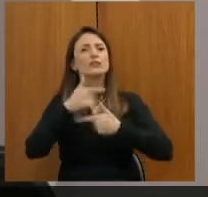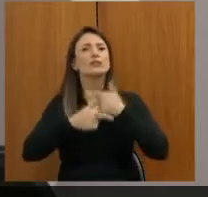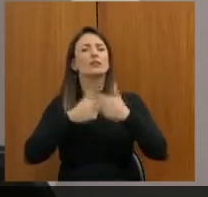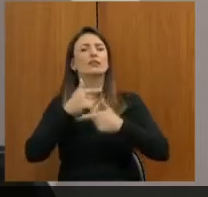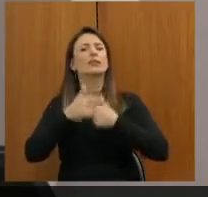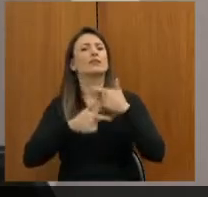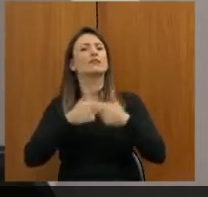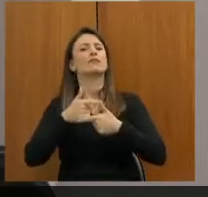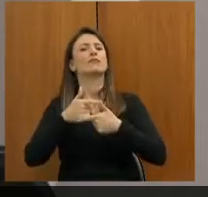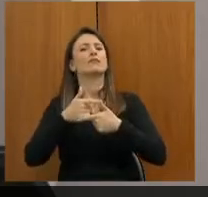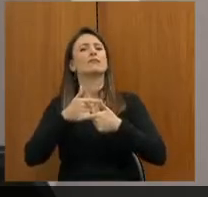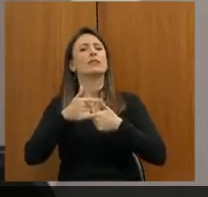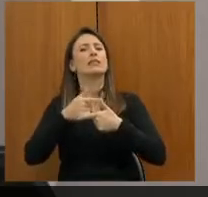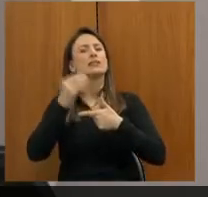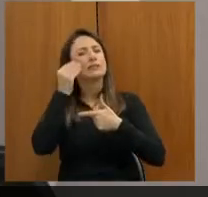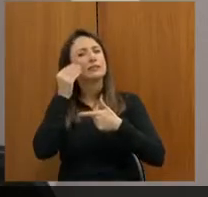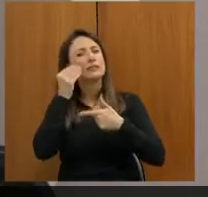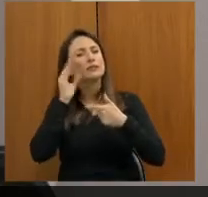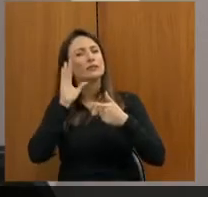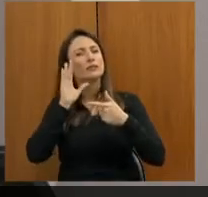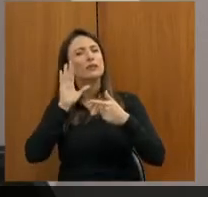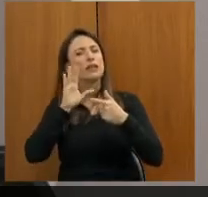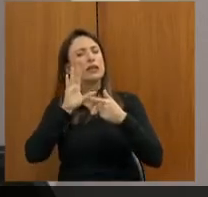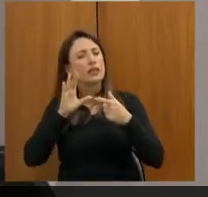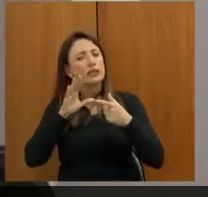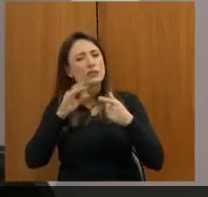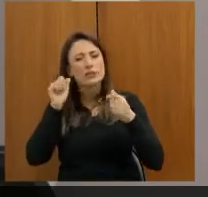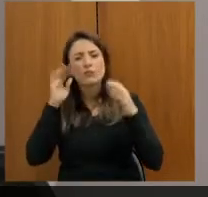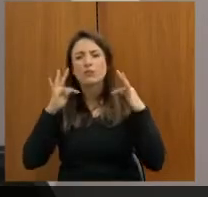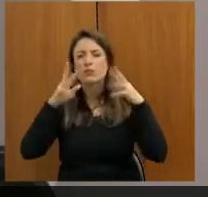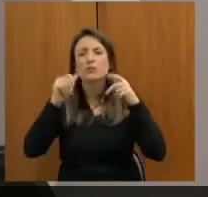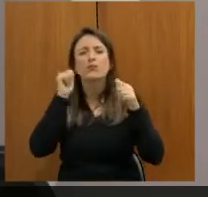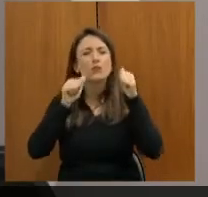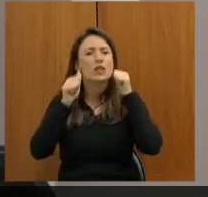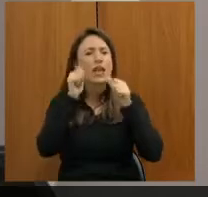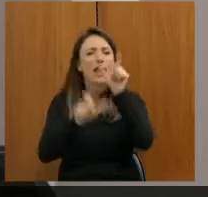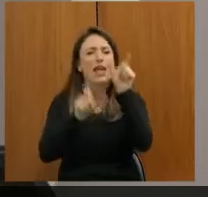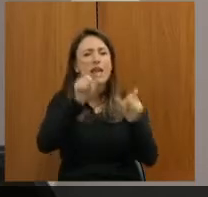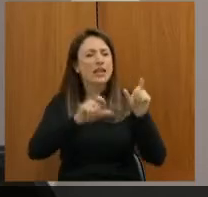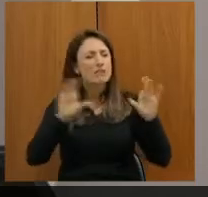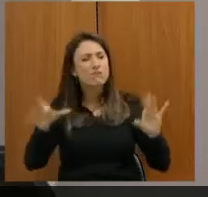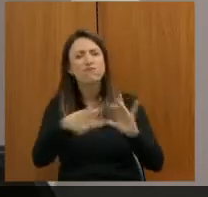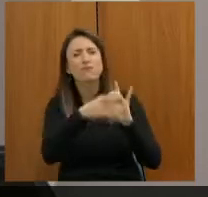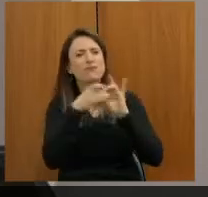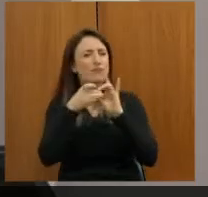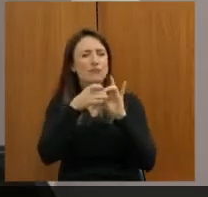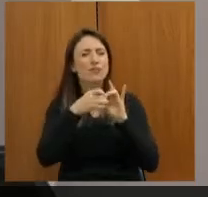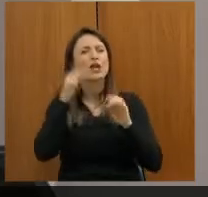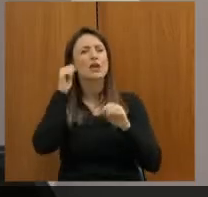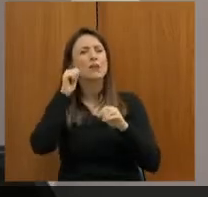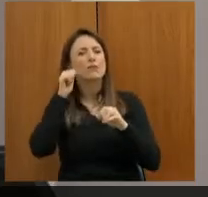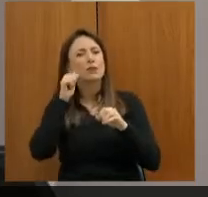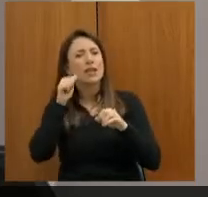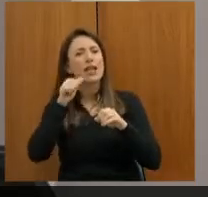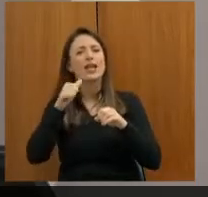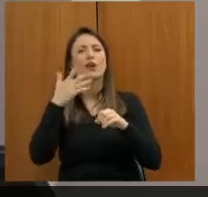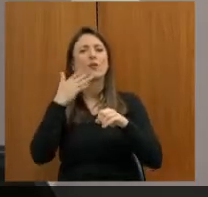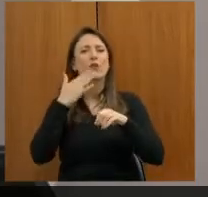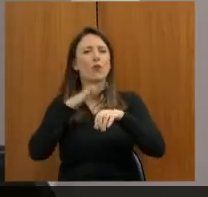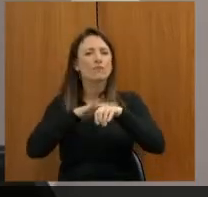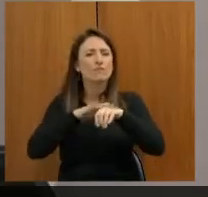das múltiplas mulheres de cores tamanhos e